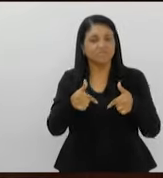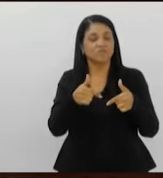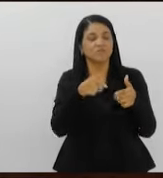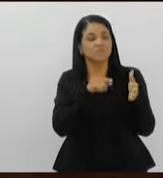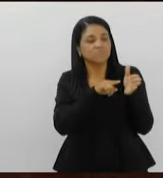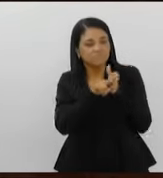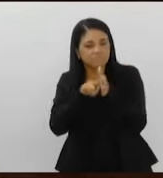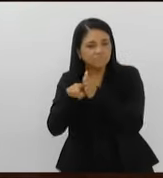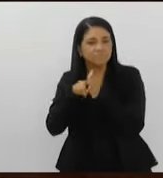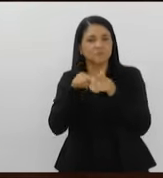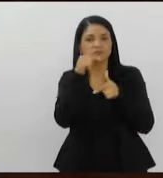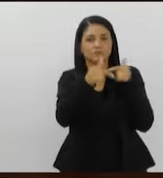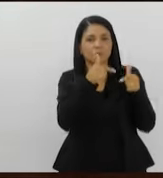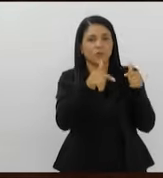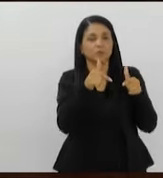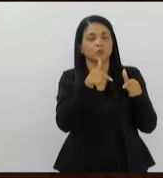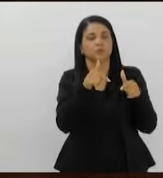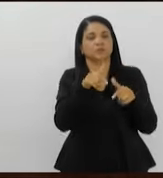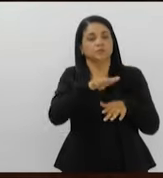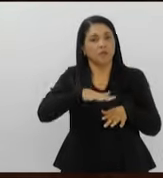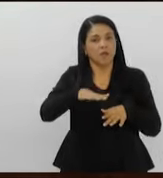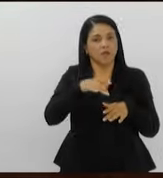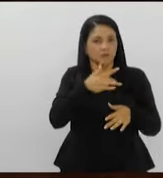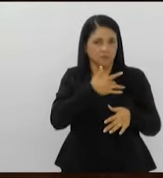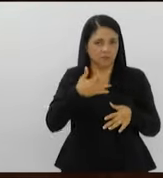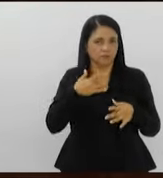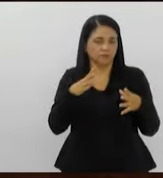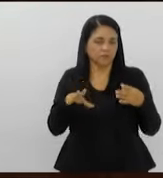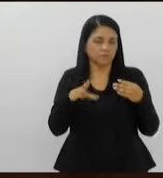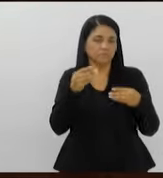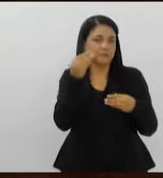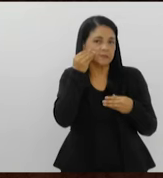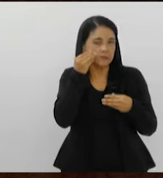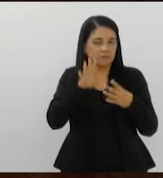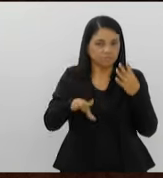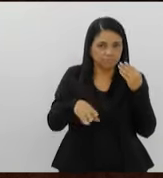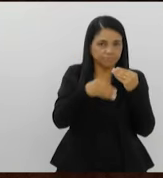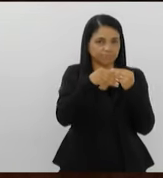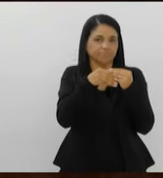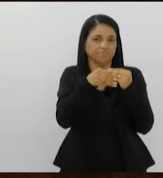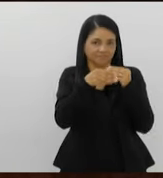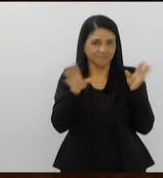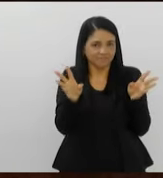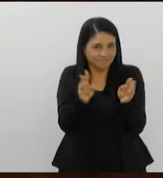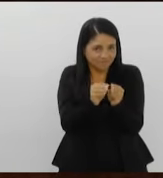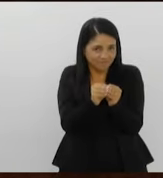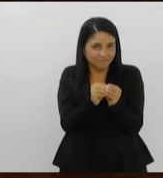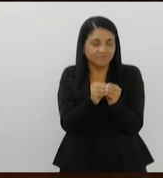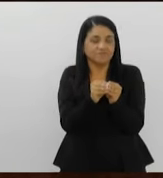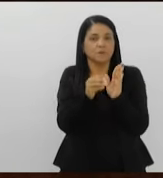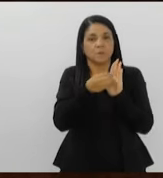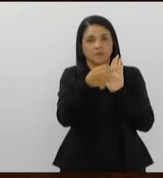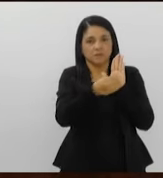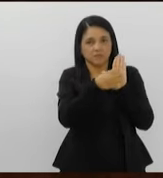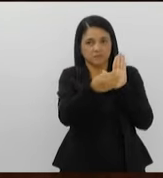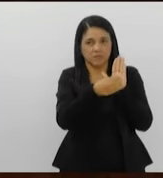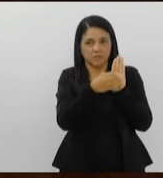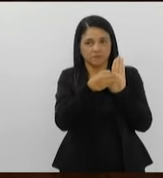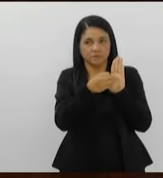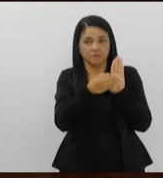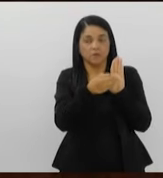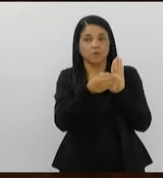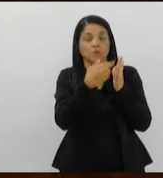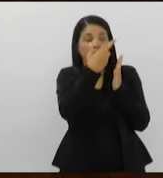trabalhadoras e os trabalhadores da saúde. Mas eu vou tentar ser breve para emitir o parecer, sobretudo em função